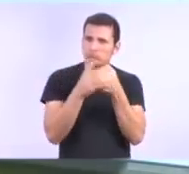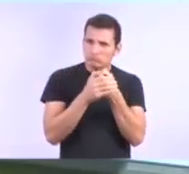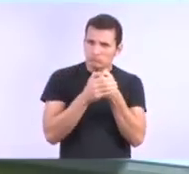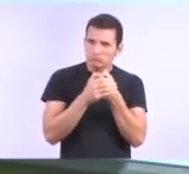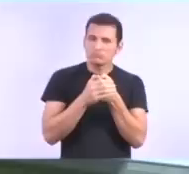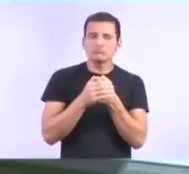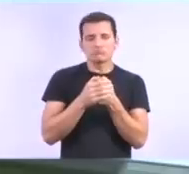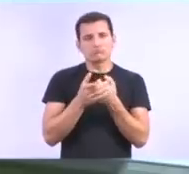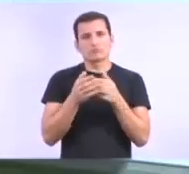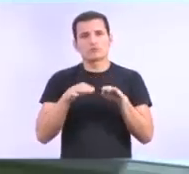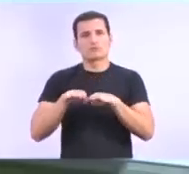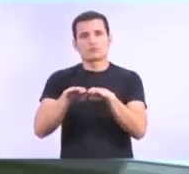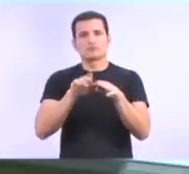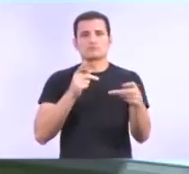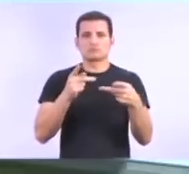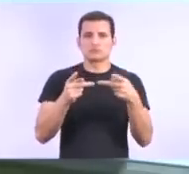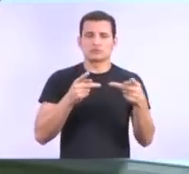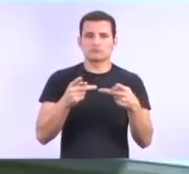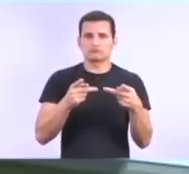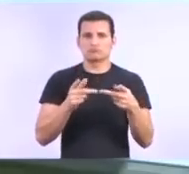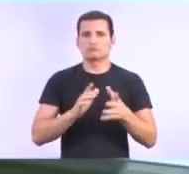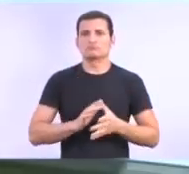de projeto que vocês vão seguir a partir de agora.